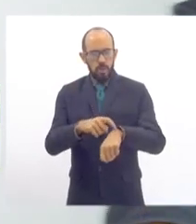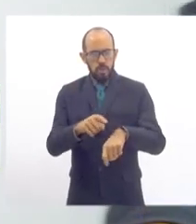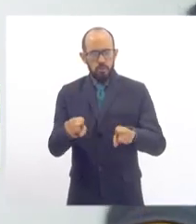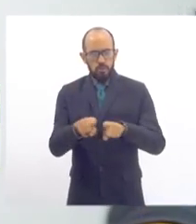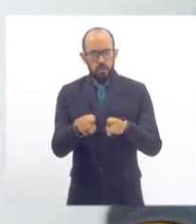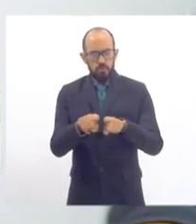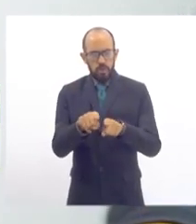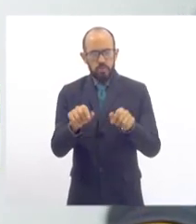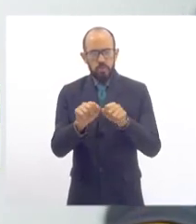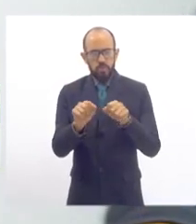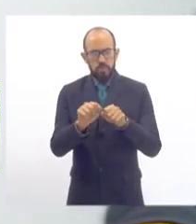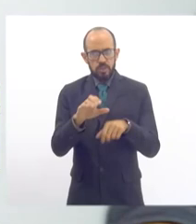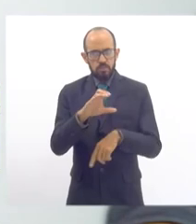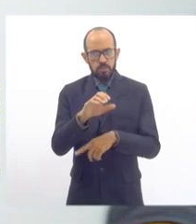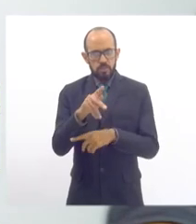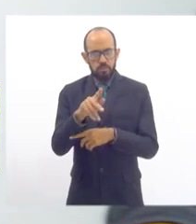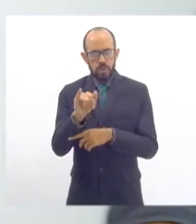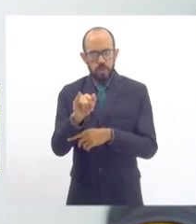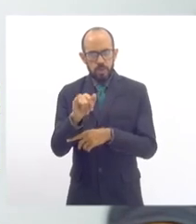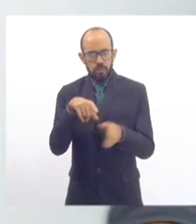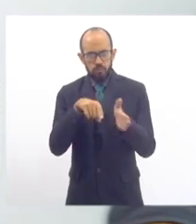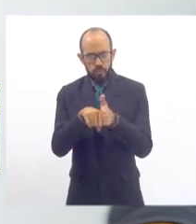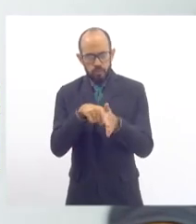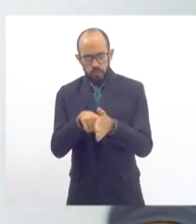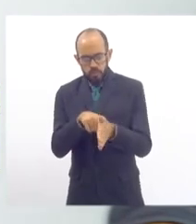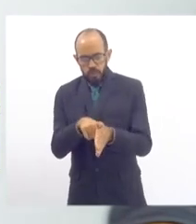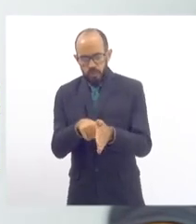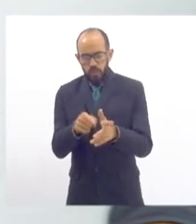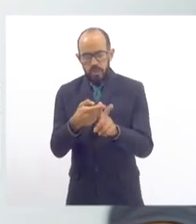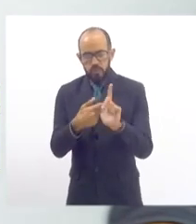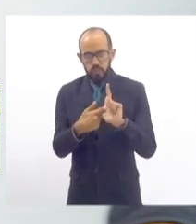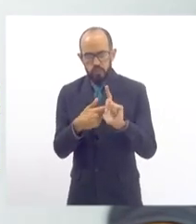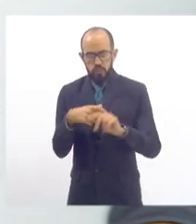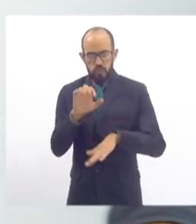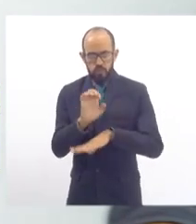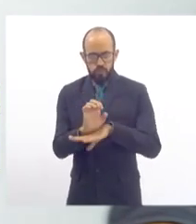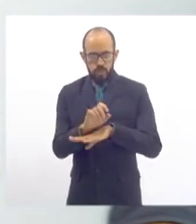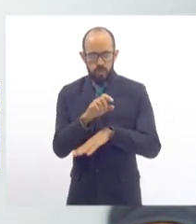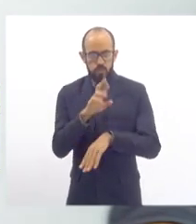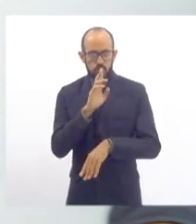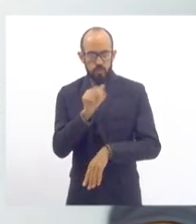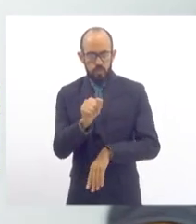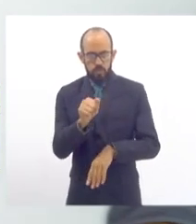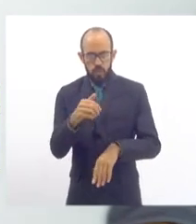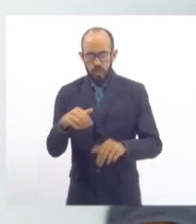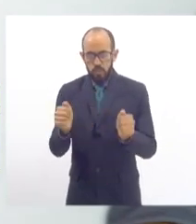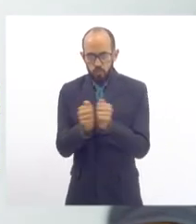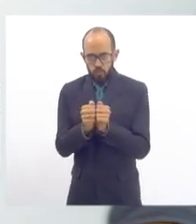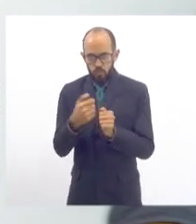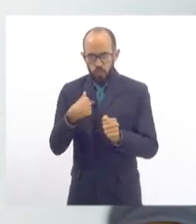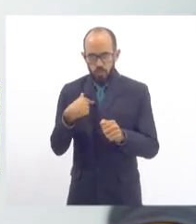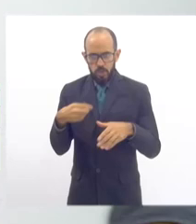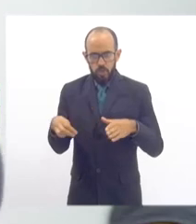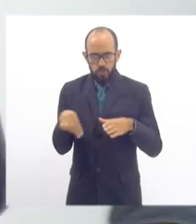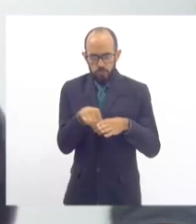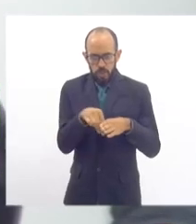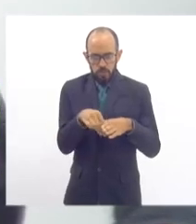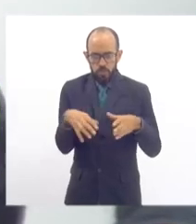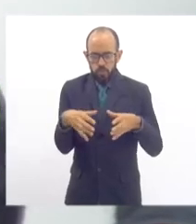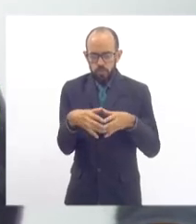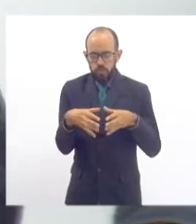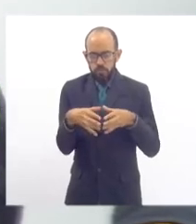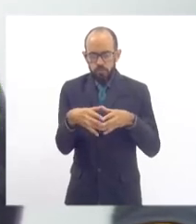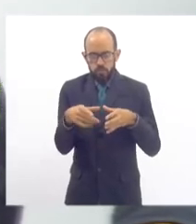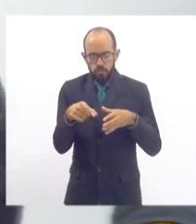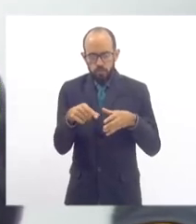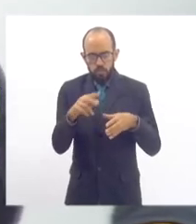uma CPI investigando a dívida pública do Estado. O Rodrigo, aqui presente, é membro da CPI junto comigo, é inclusive o relator, e o Luiz Paulo